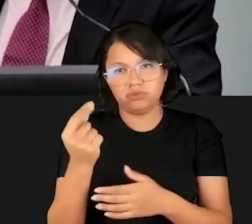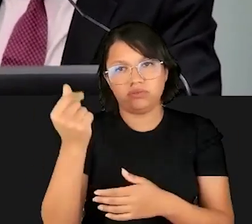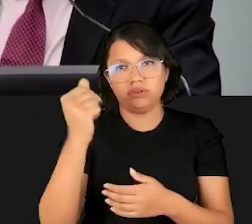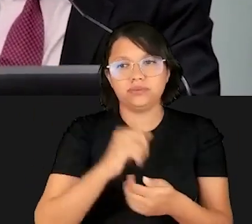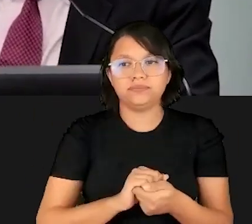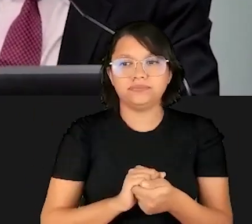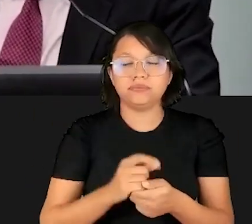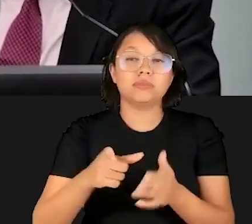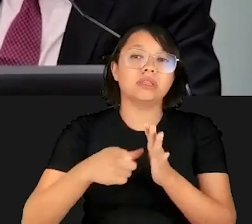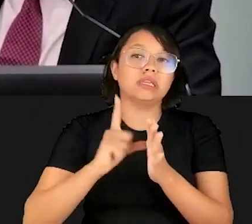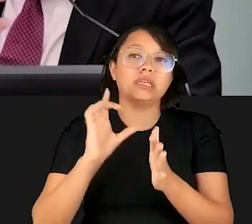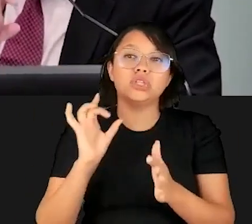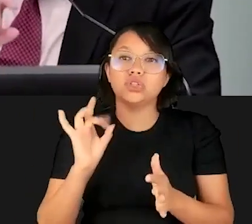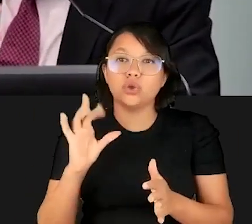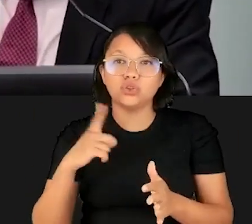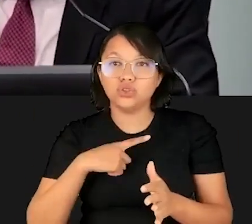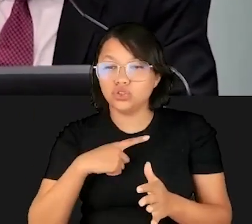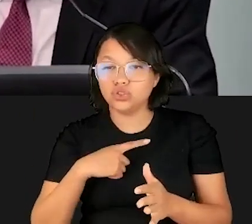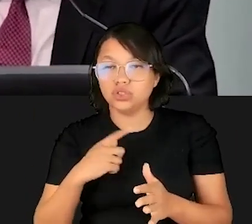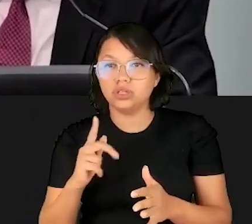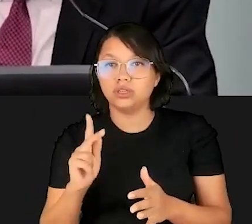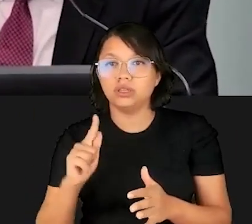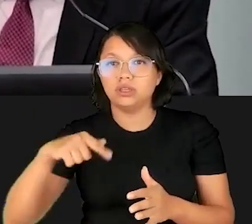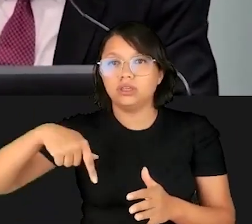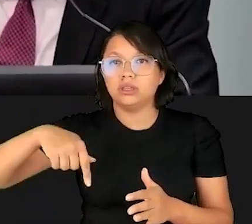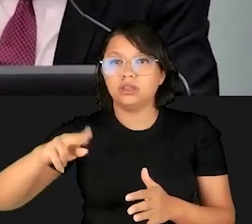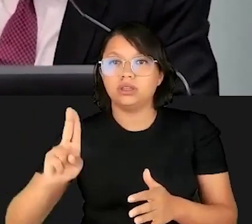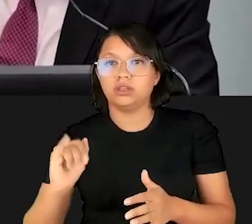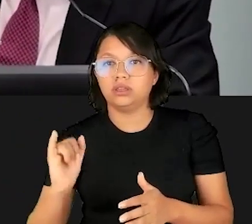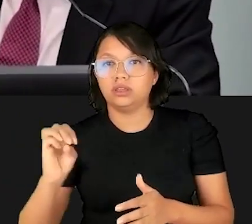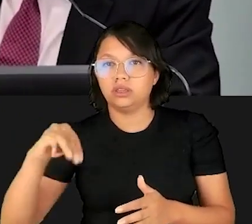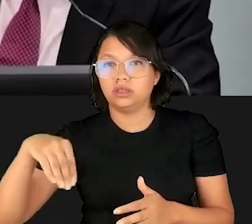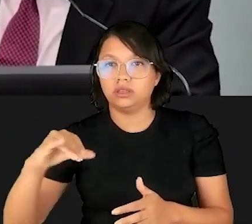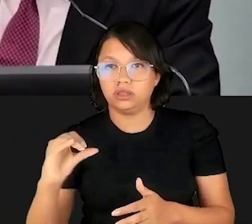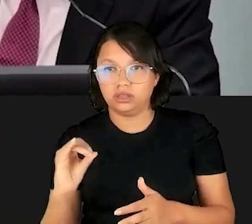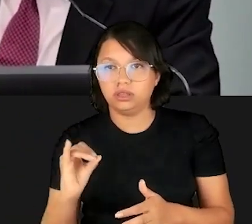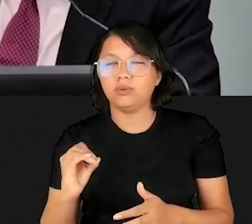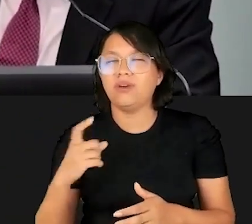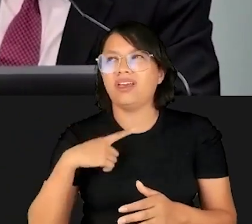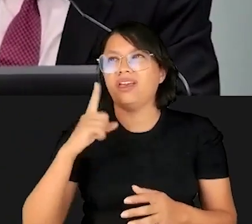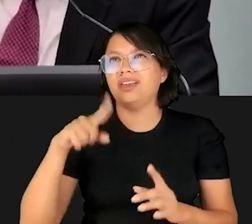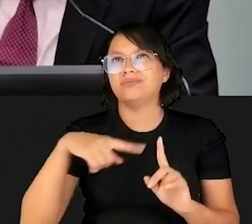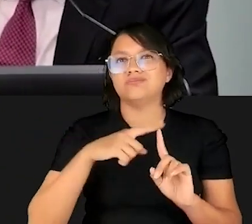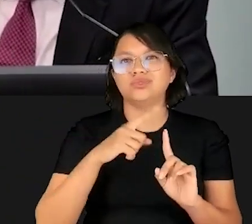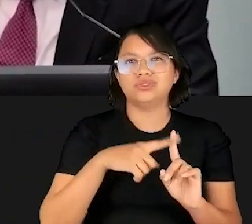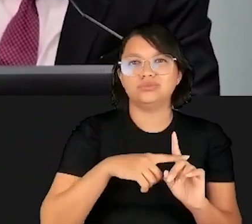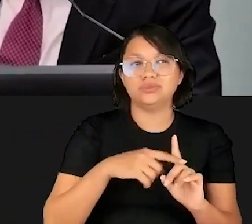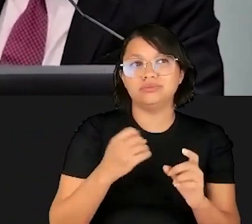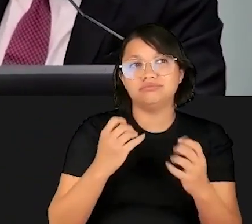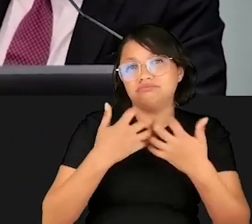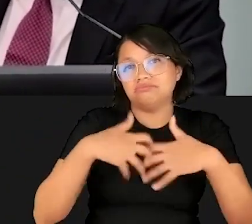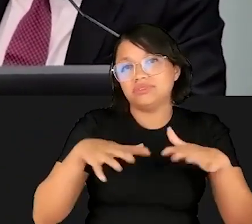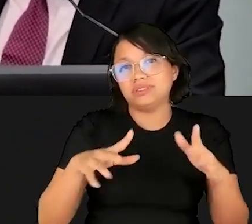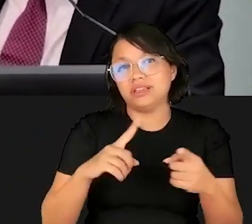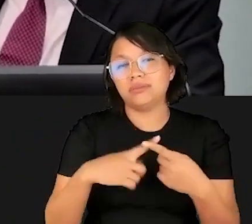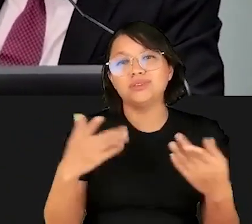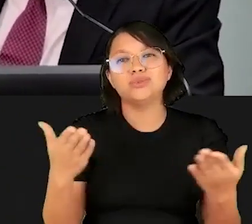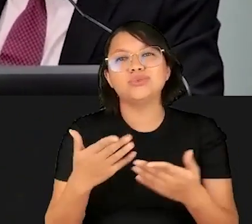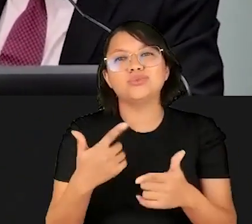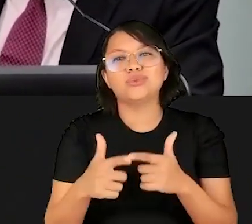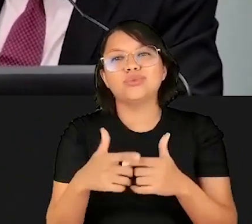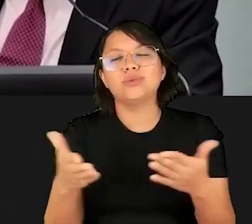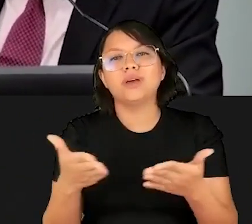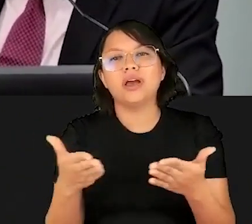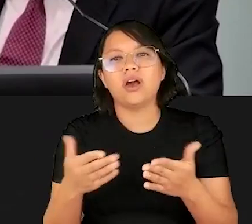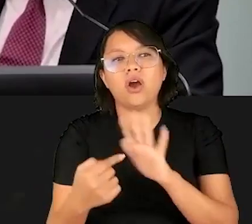tínhamos quimioterapia. Custo muito próximo de todas as quimioterapias. Era um modelo que servia. O problema que nós temos agora é que eu